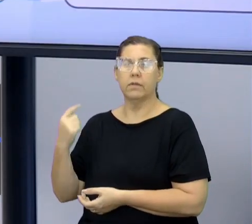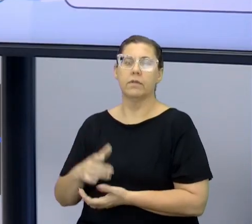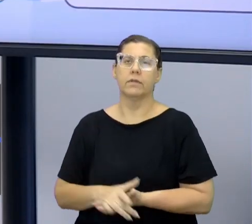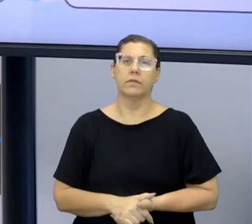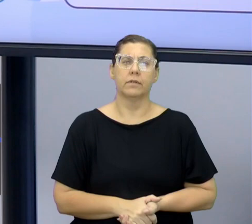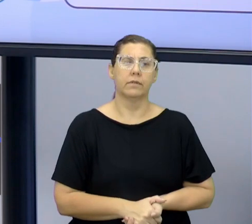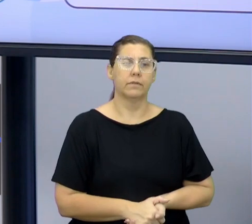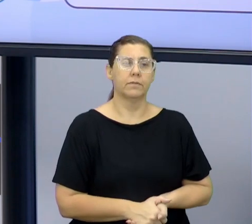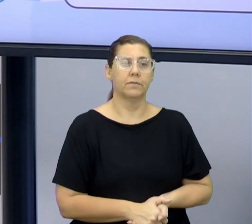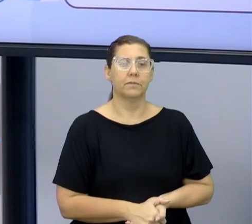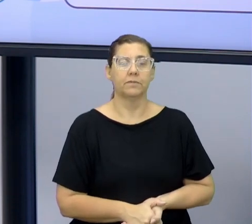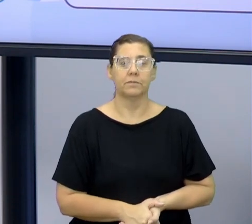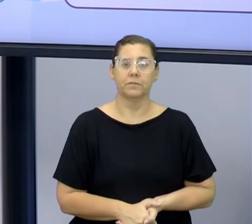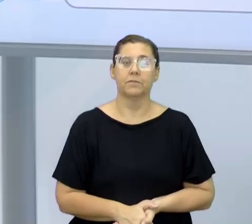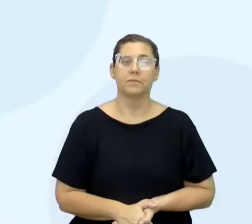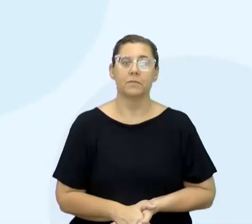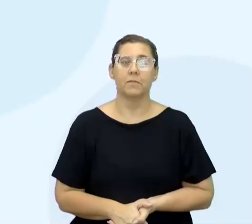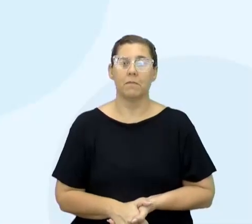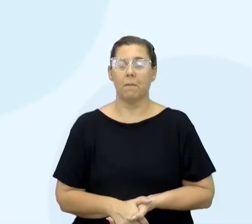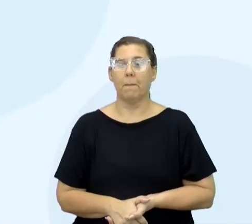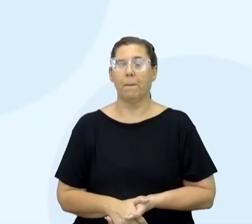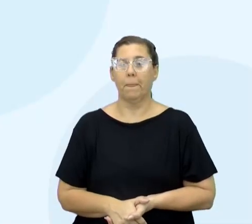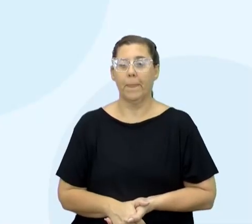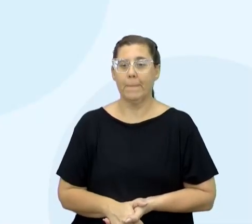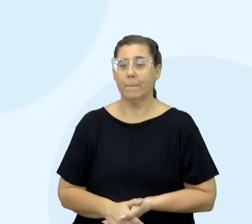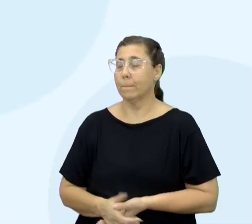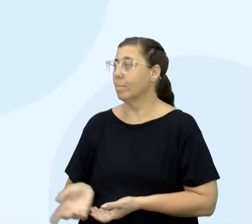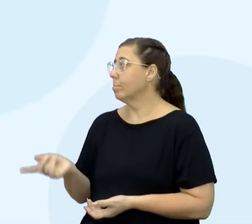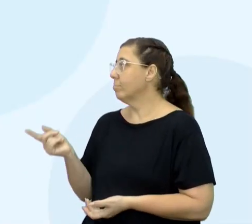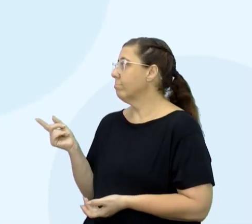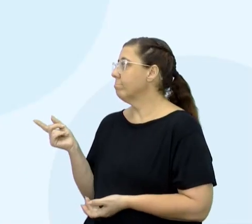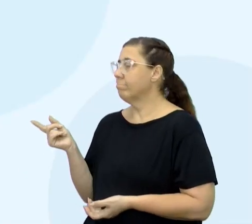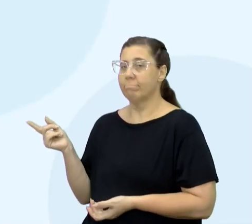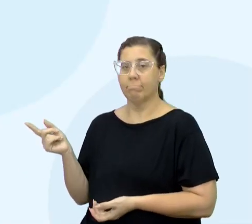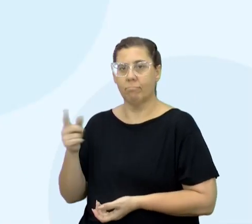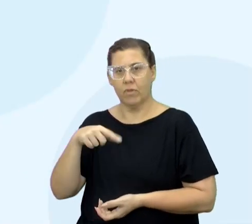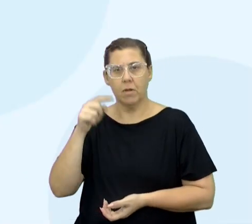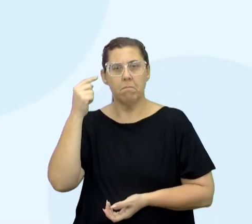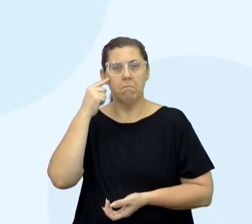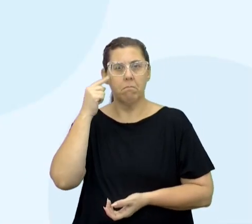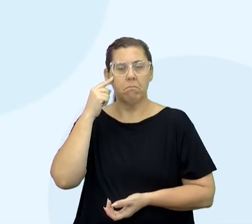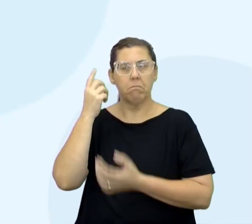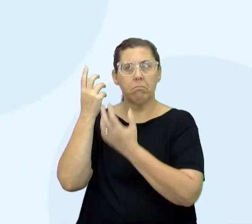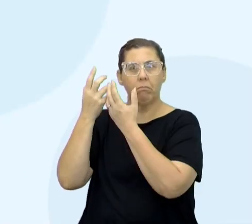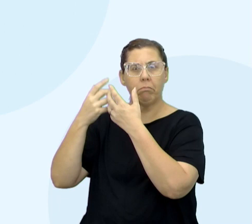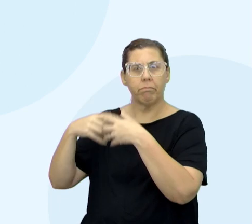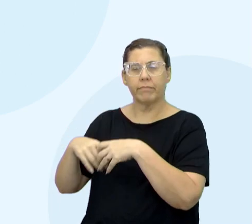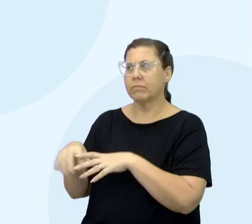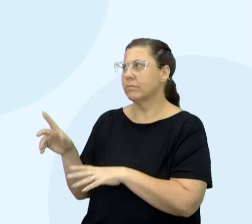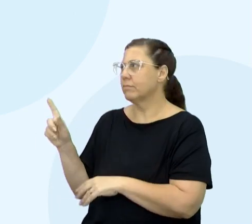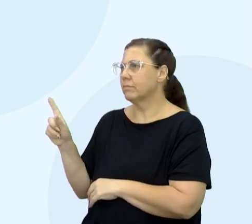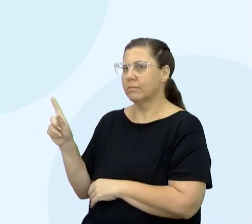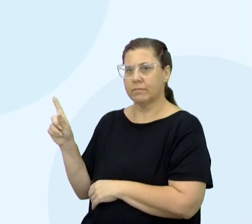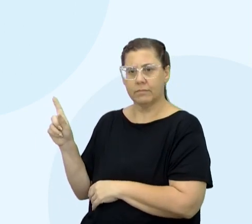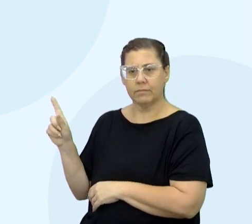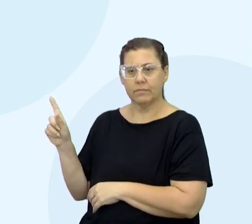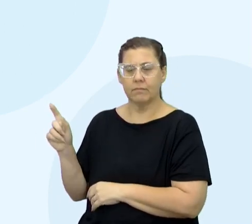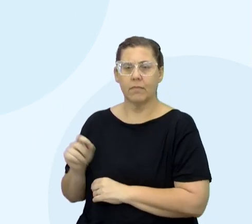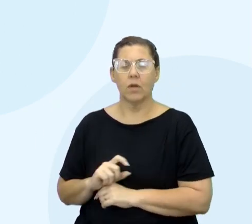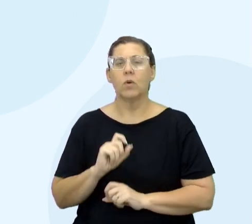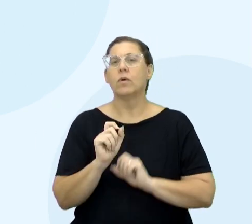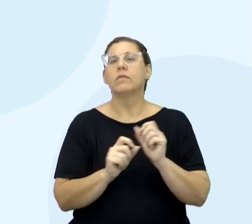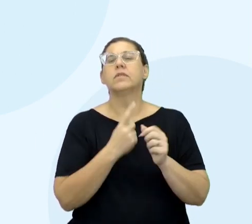passada. E aí, então, eu deixei esse quadrinho aí para vocês pensarem e para vocês refletirem, né? O que